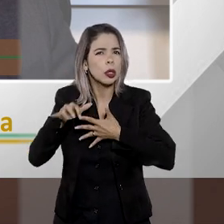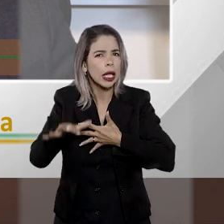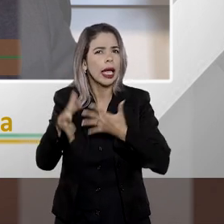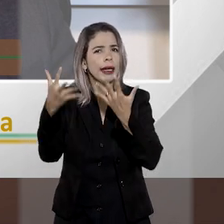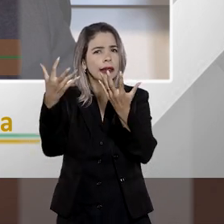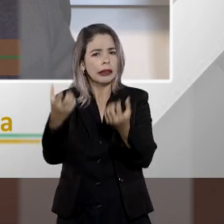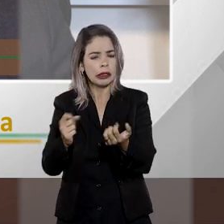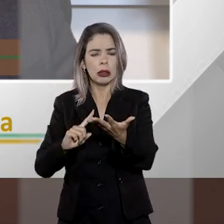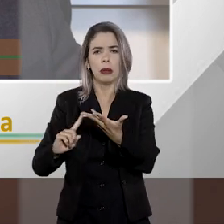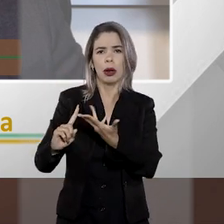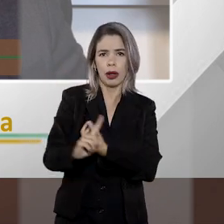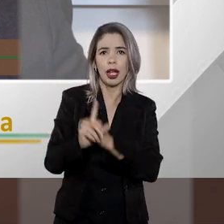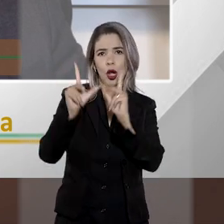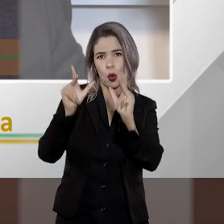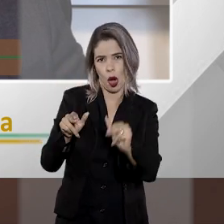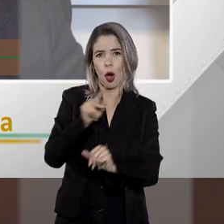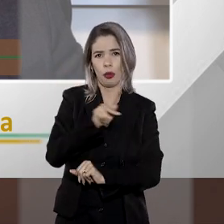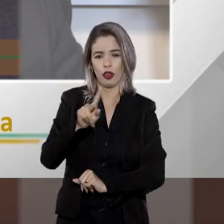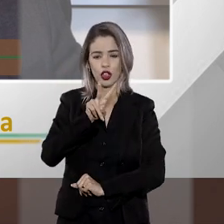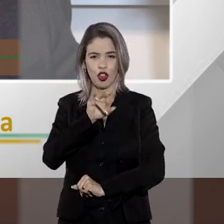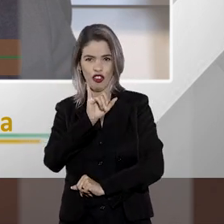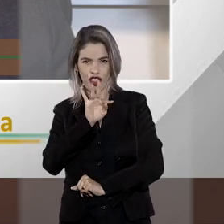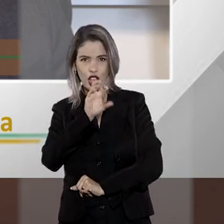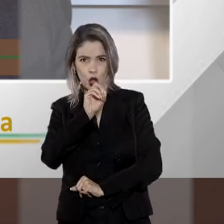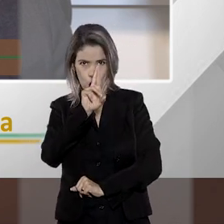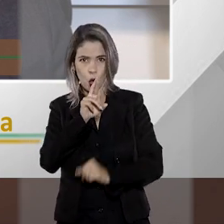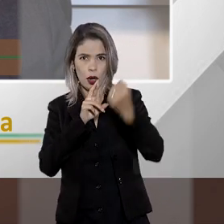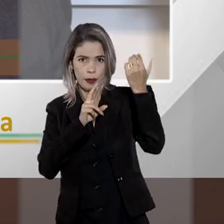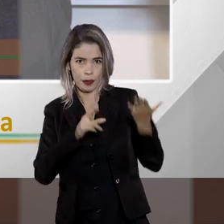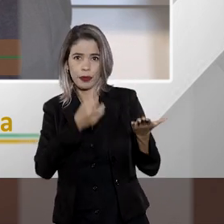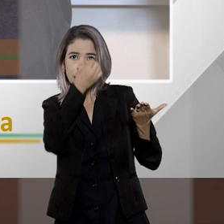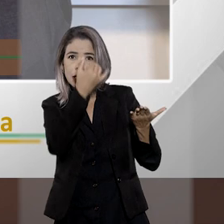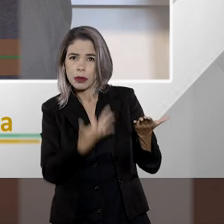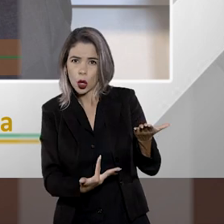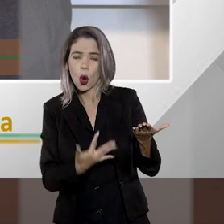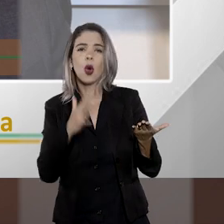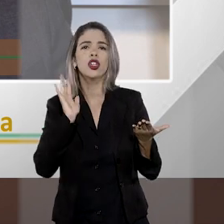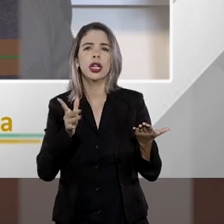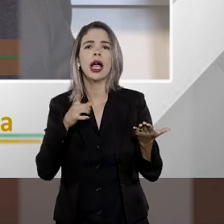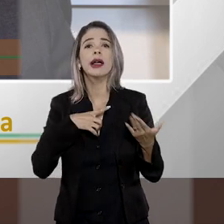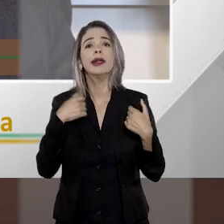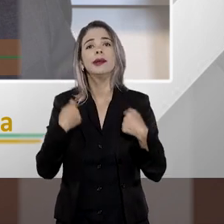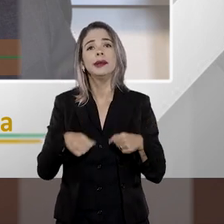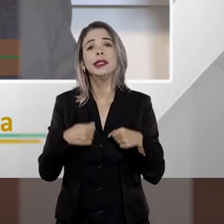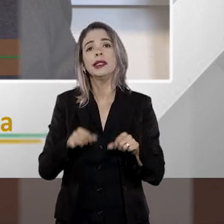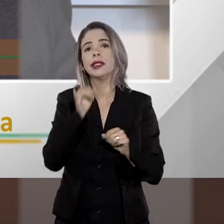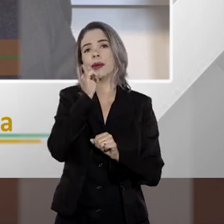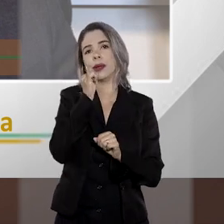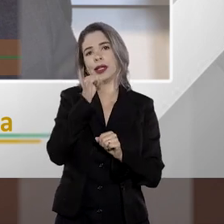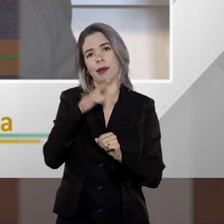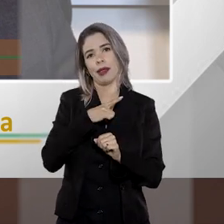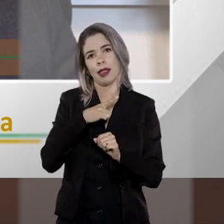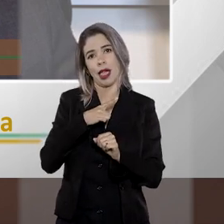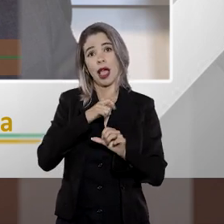muito bem citado pelo professor Vitor Quintieri, se assegurar essa possibilidade de, por